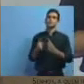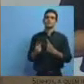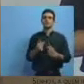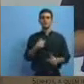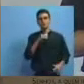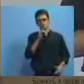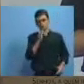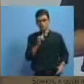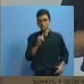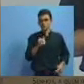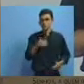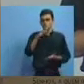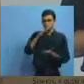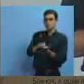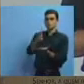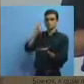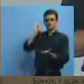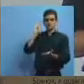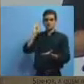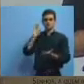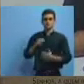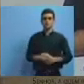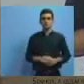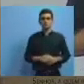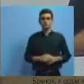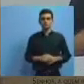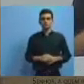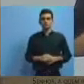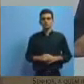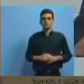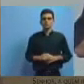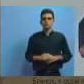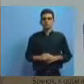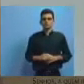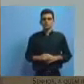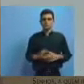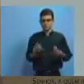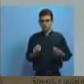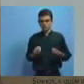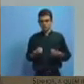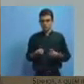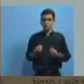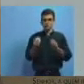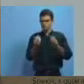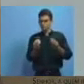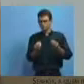um rumor e logo um estrondo, quando os ossos se aproximaram uns dos